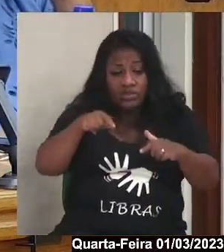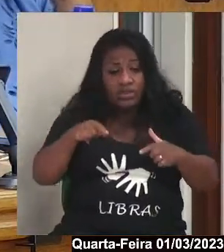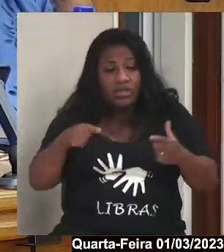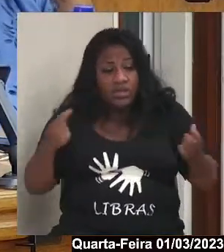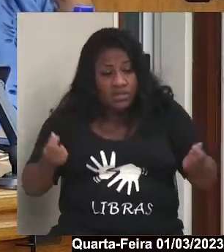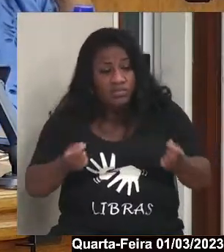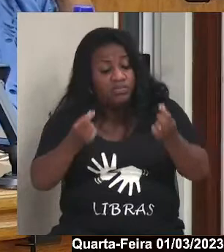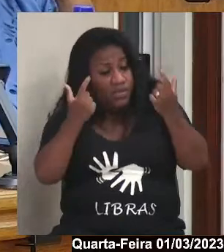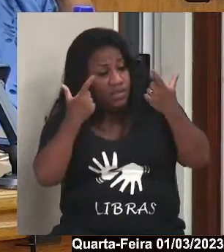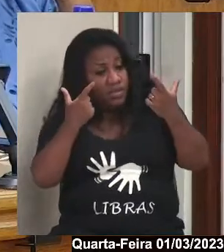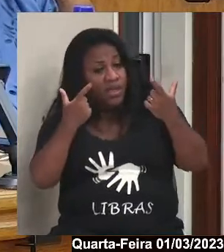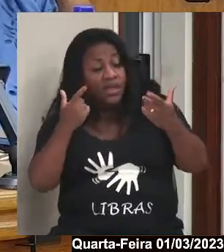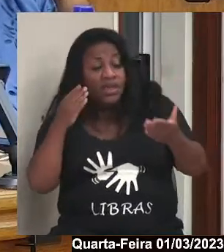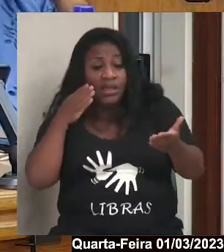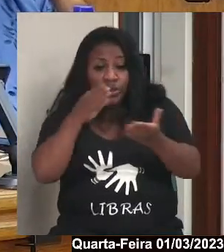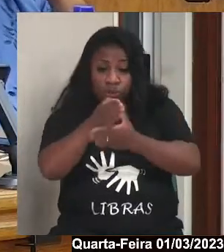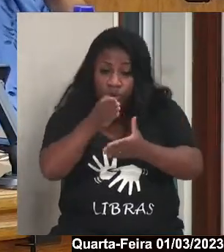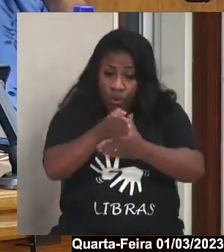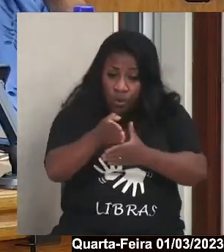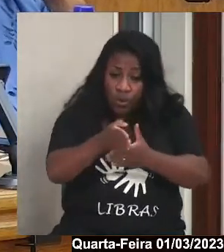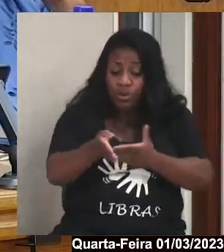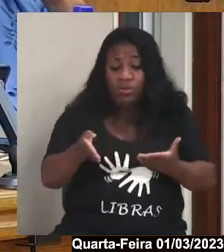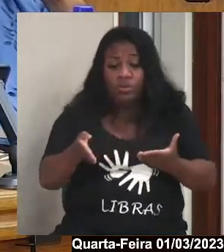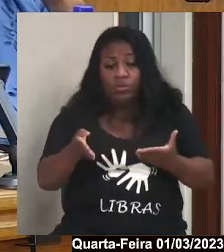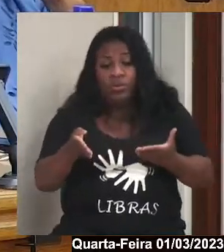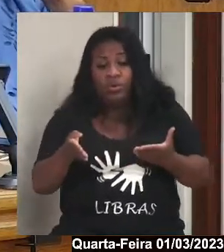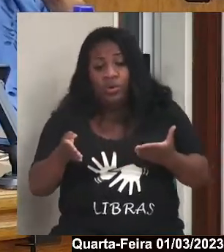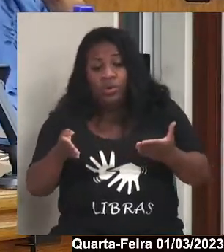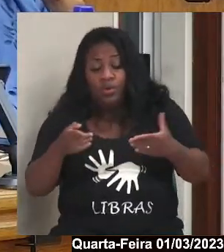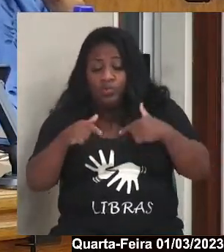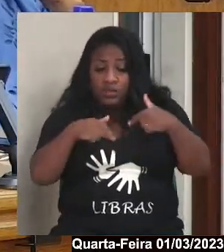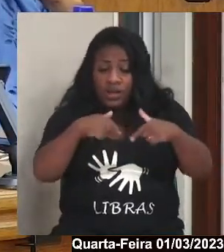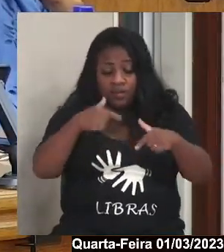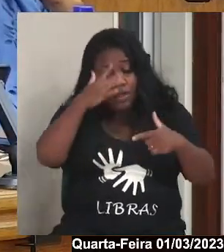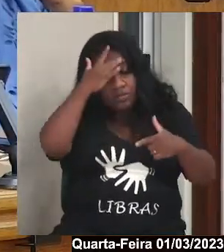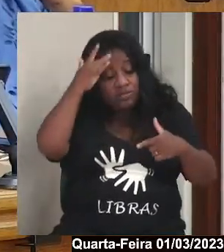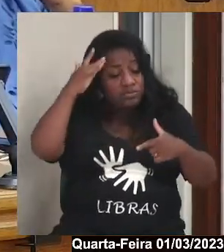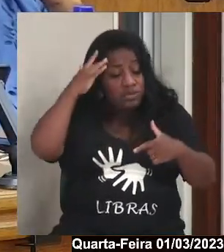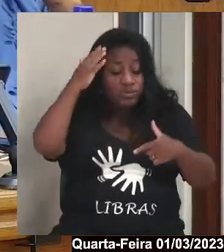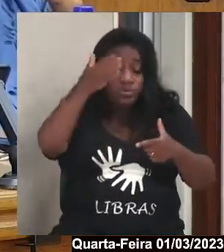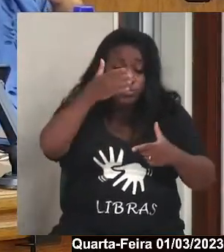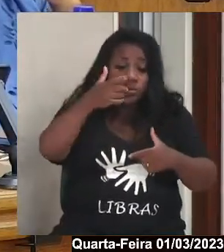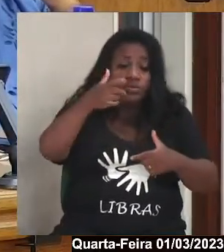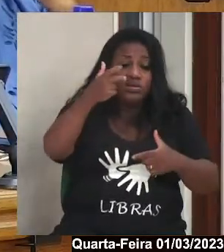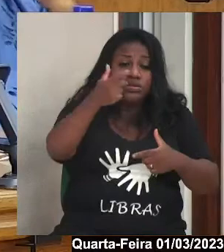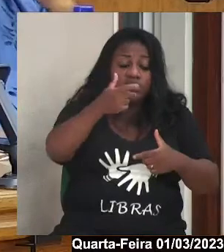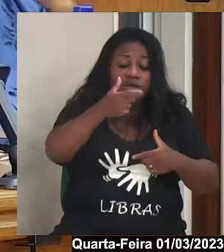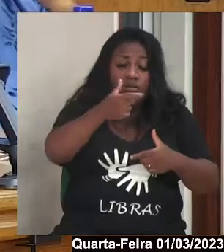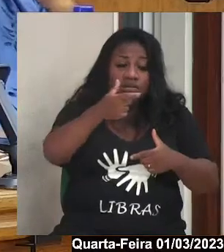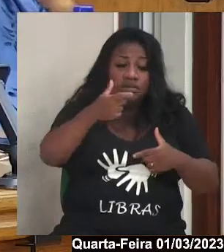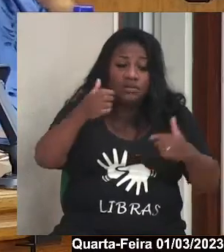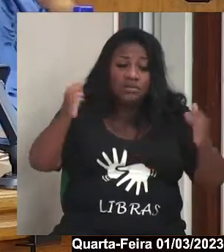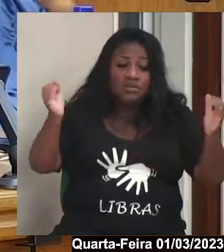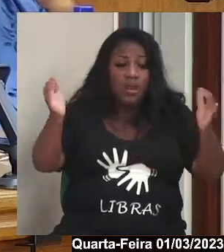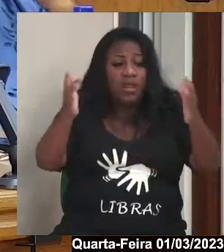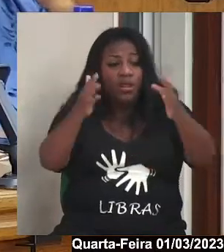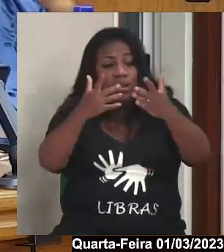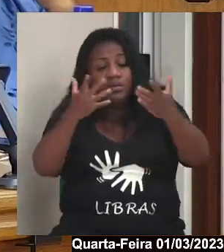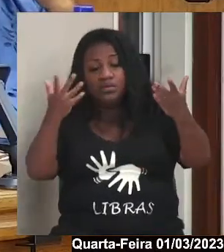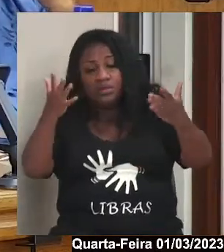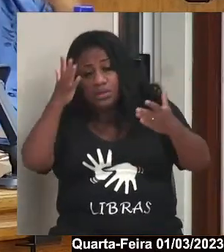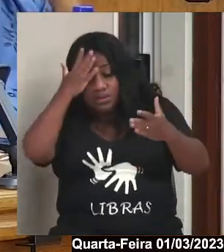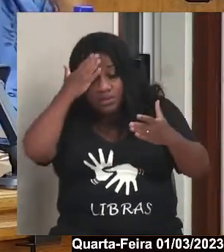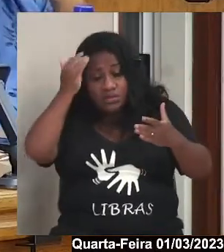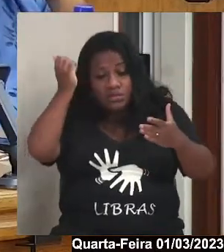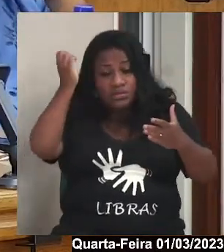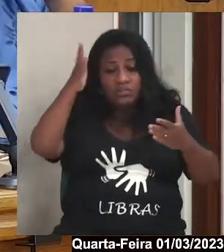financeiramente? Será que não deu uma tranquilizada ali por 2 meses para aquelas pessoas, até a gente ver o que vai acontecer aí com Bolsa Família,